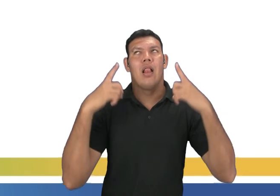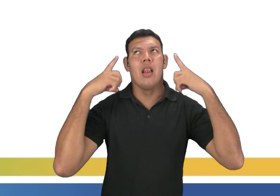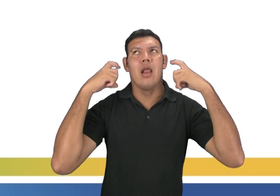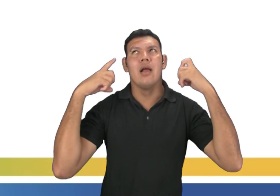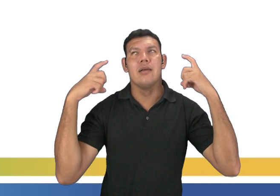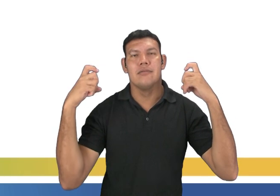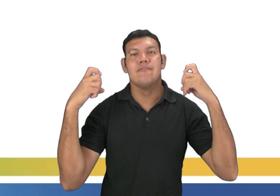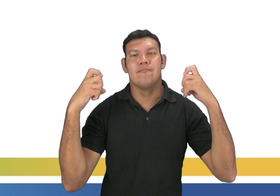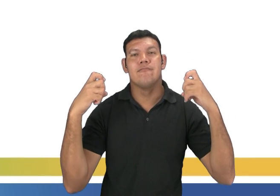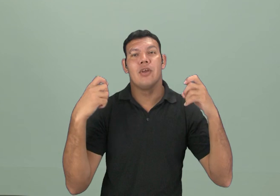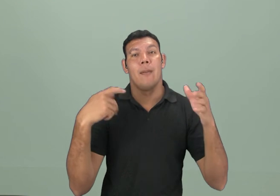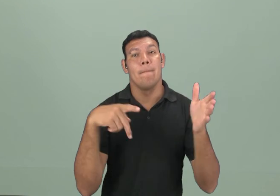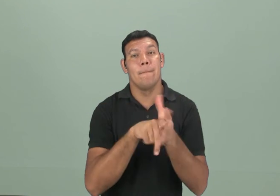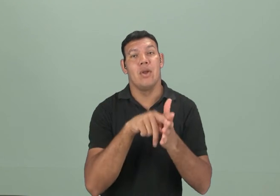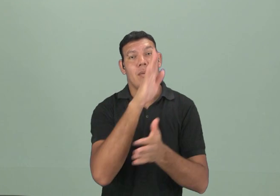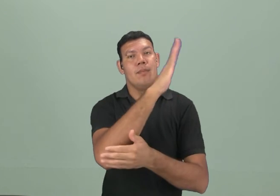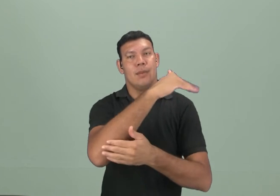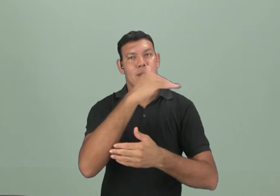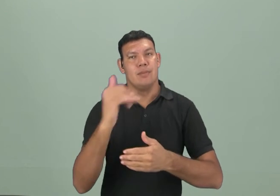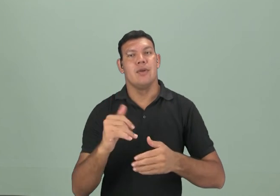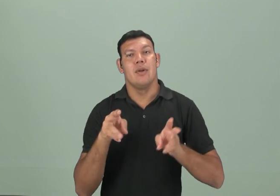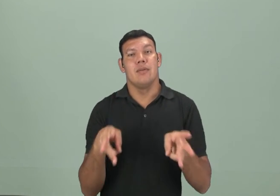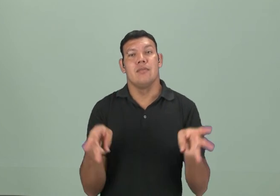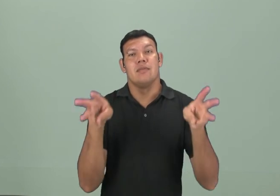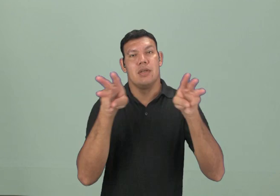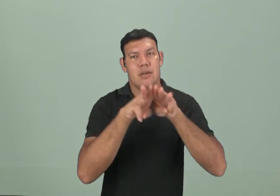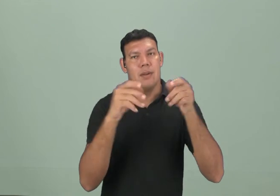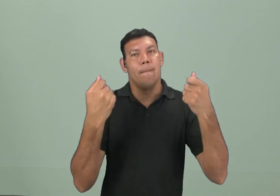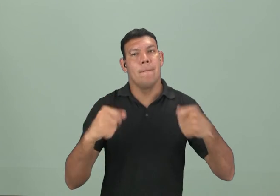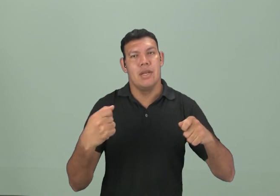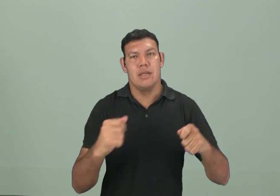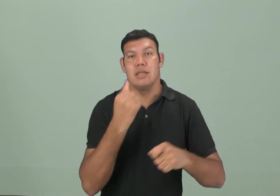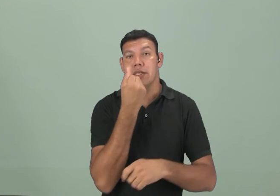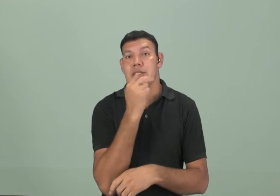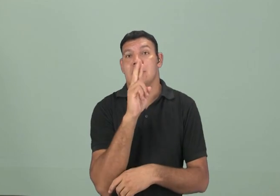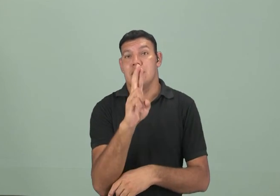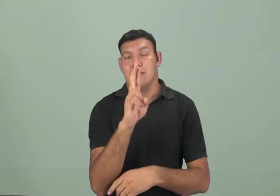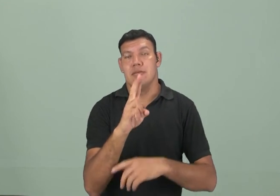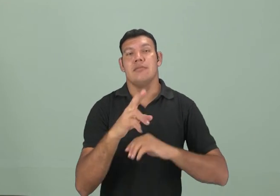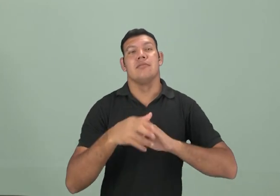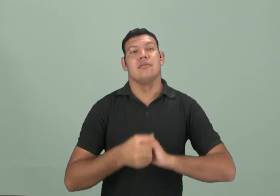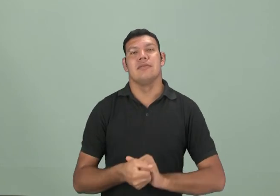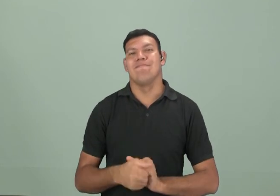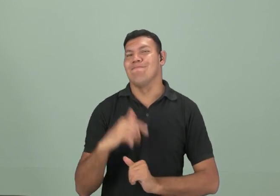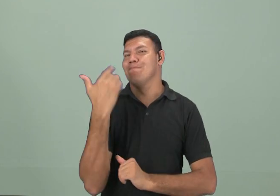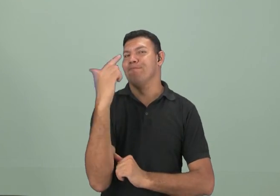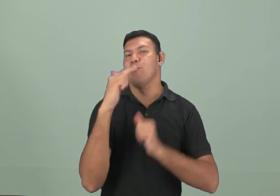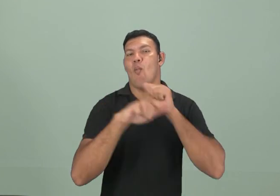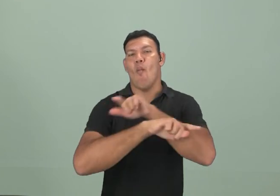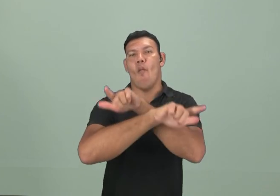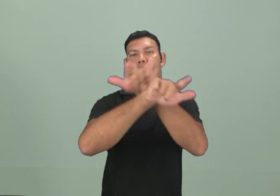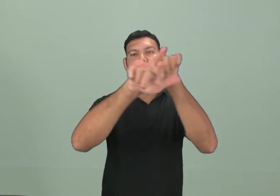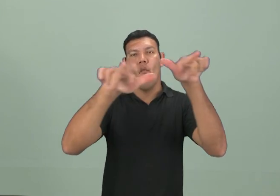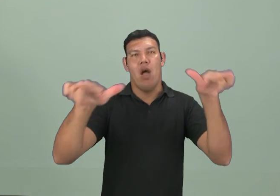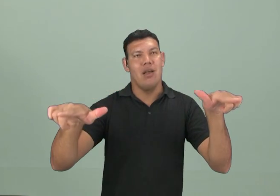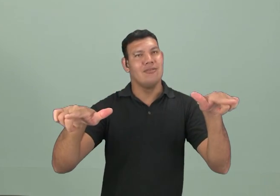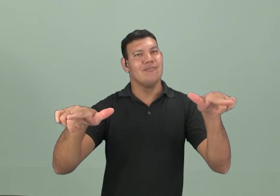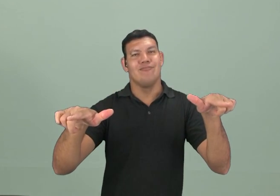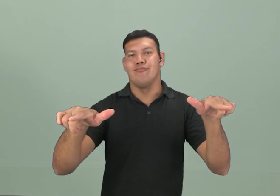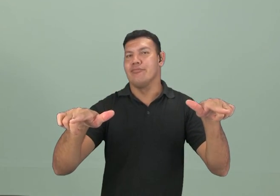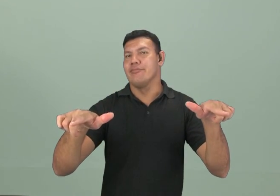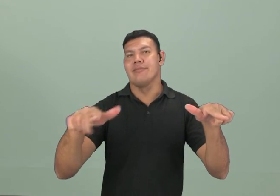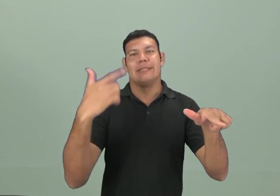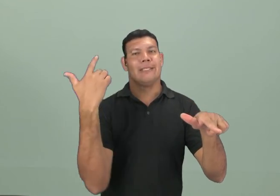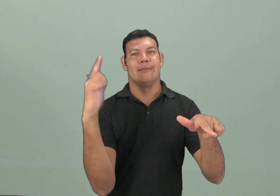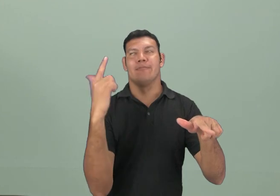onda mecânica que precisa se propagar no ar. Sem o ar, está configurado o vácuo, portanto, no